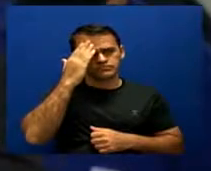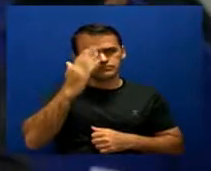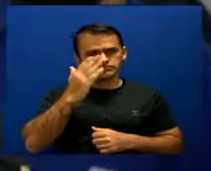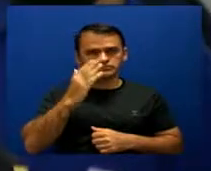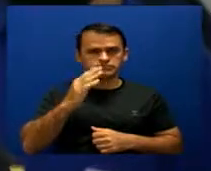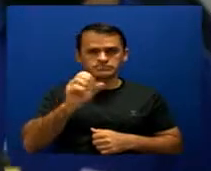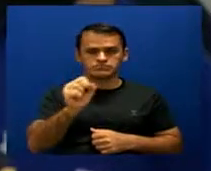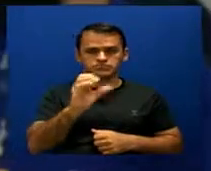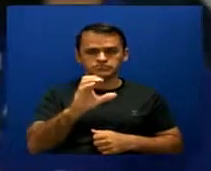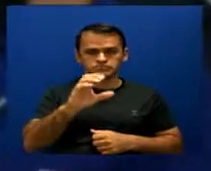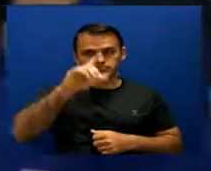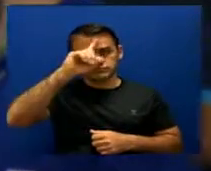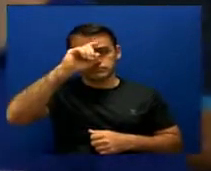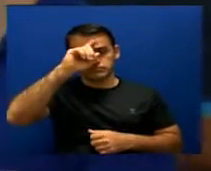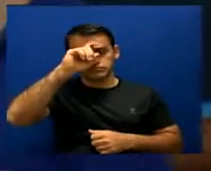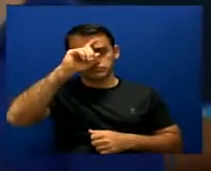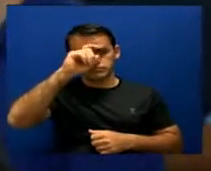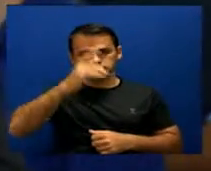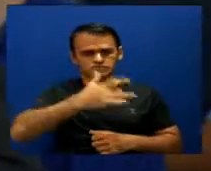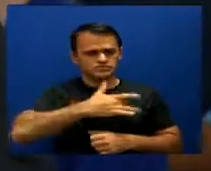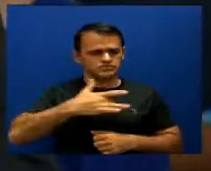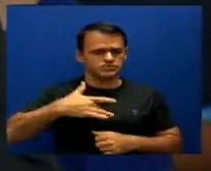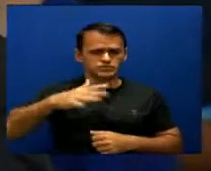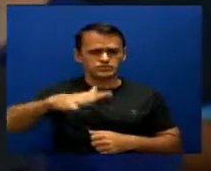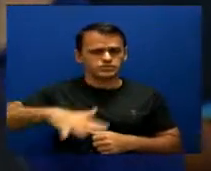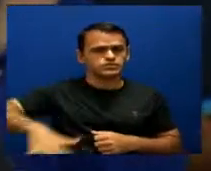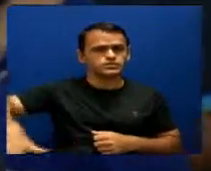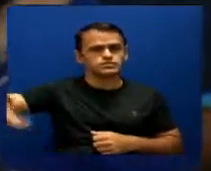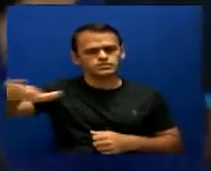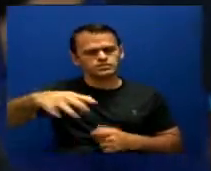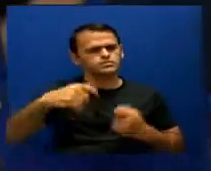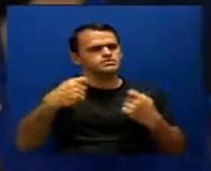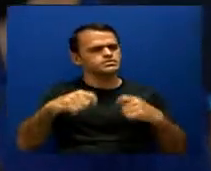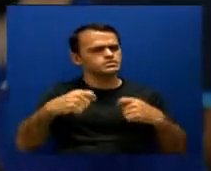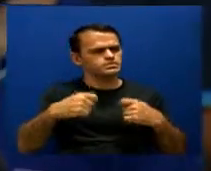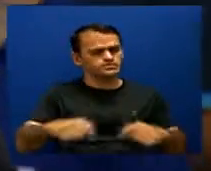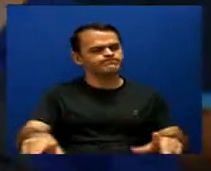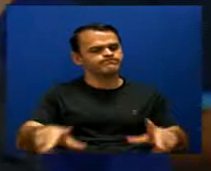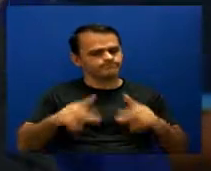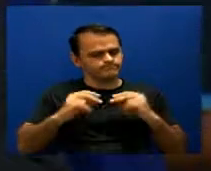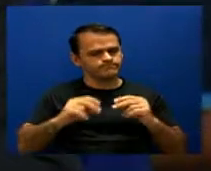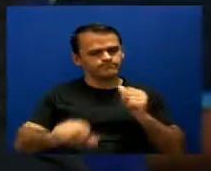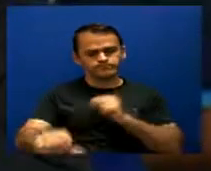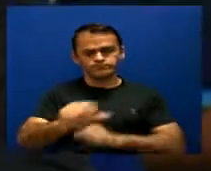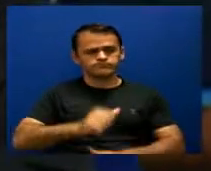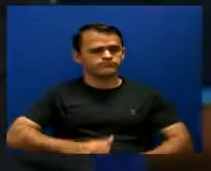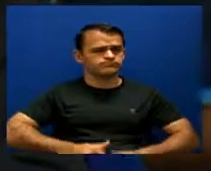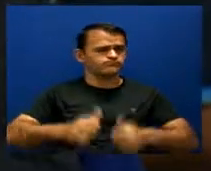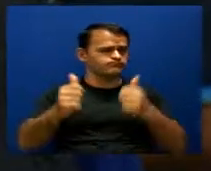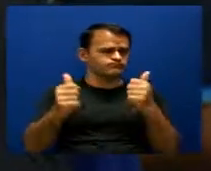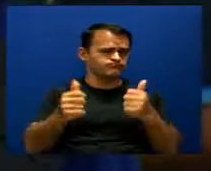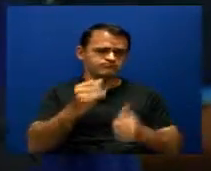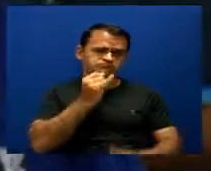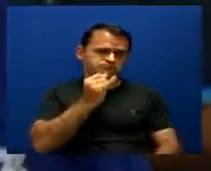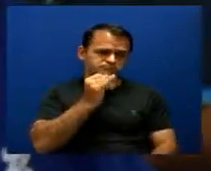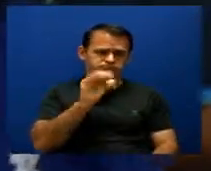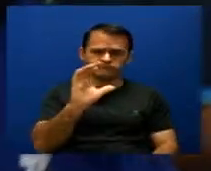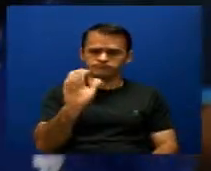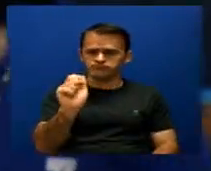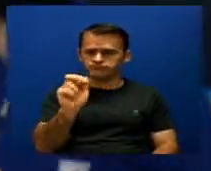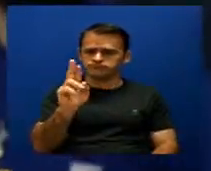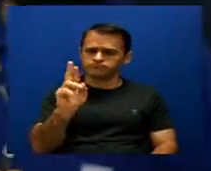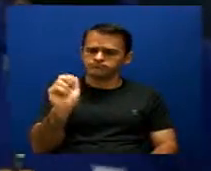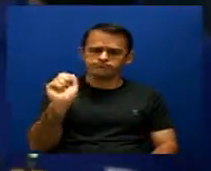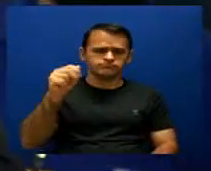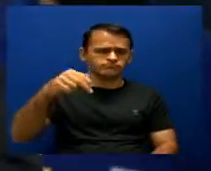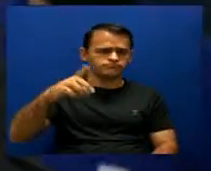Santa Casa, mas a saúde em Sorocaba, nossa cidade, merece melhorar em todos os lugares. Sim. Por exemplo, no Carandá. Não tem como ficar lá,